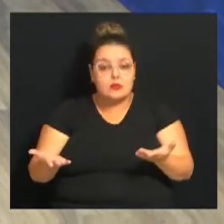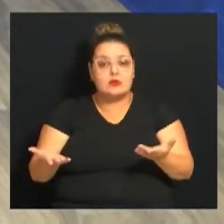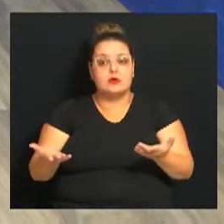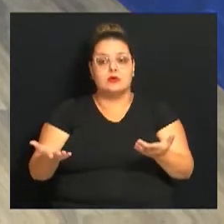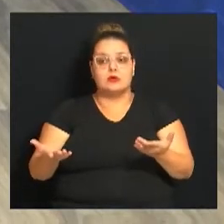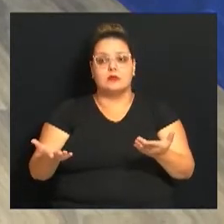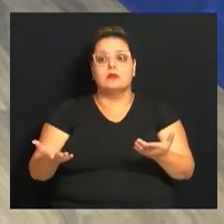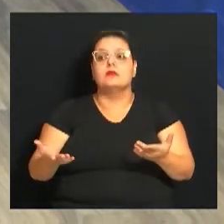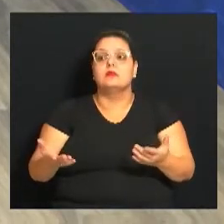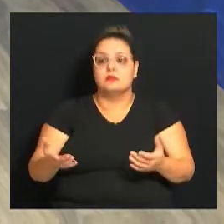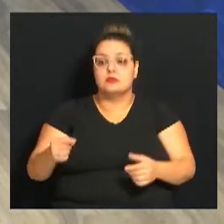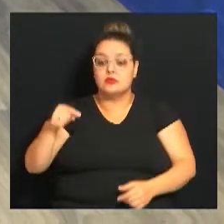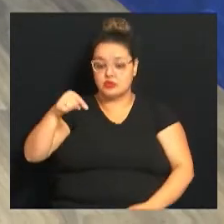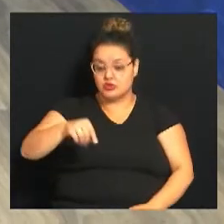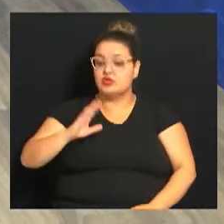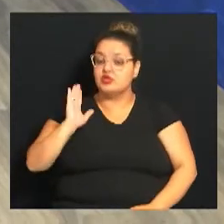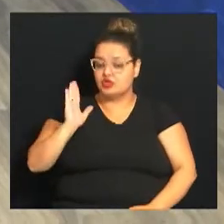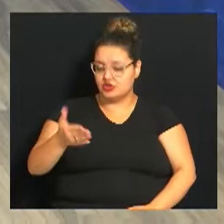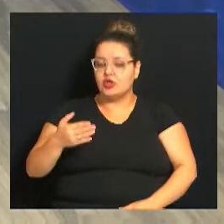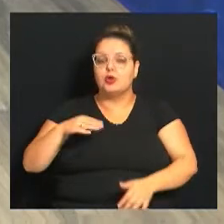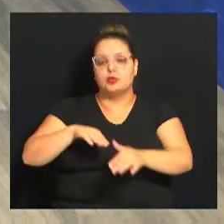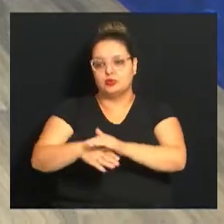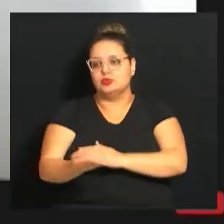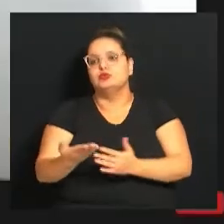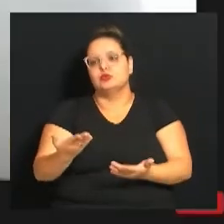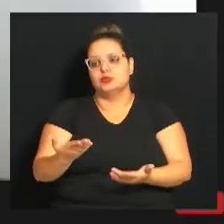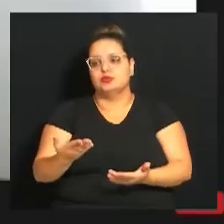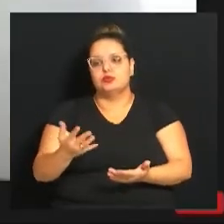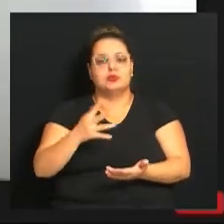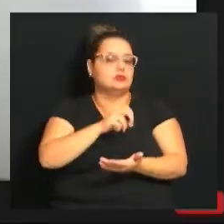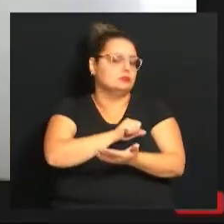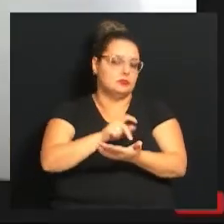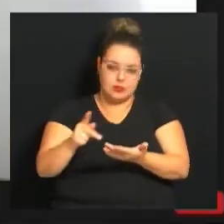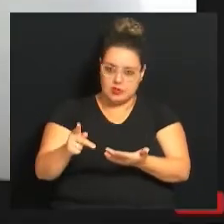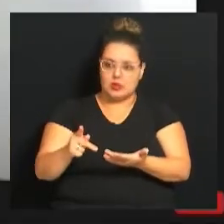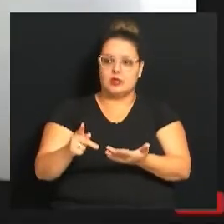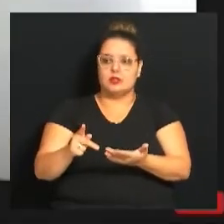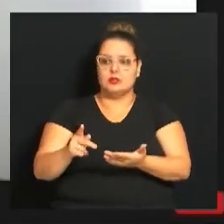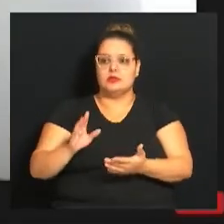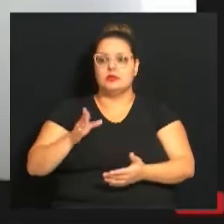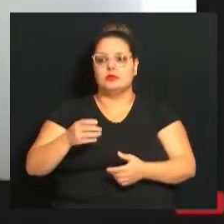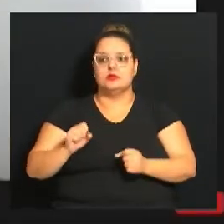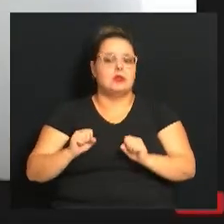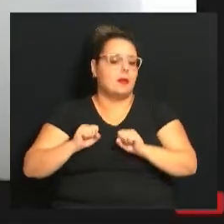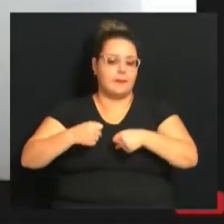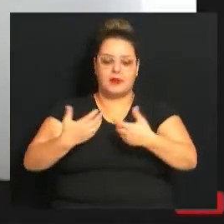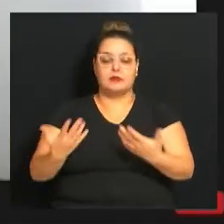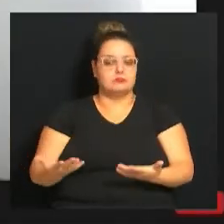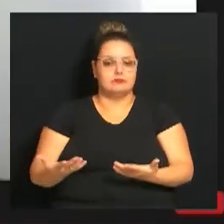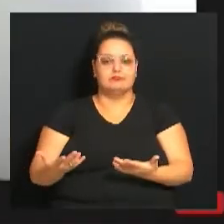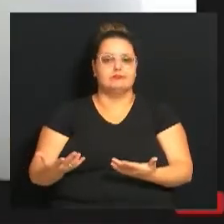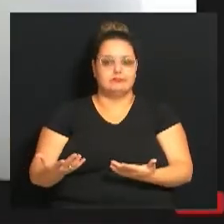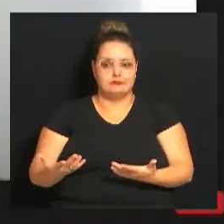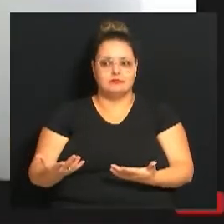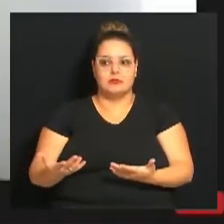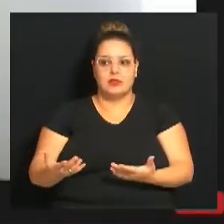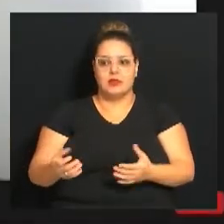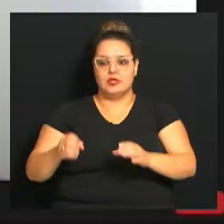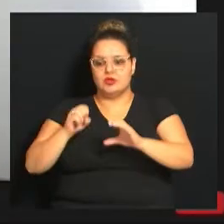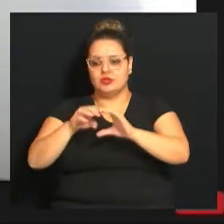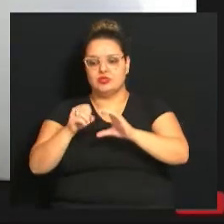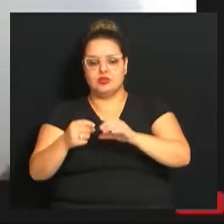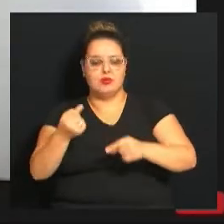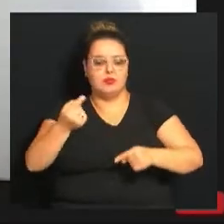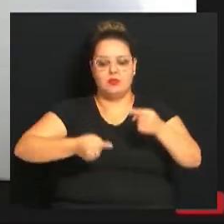Paramount Plus já entrou o aplicativo já entrou na briga pela Libertadores. Então, quer dizer, antes você tinha a Globo brigando com o SBT, quem